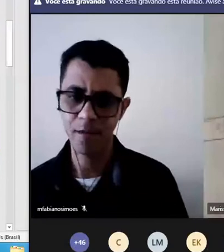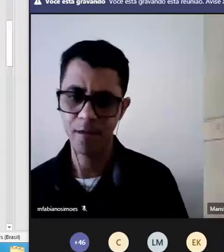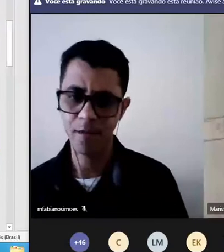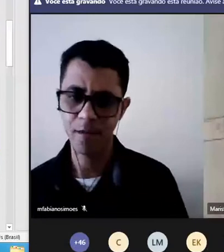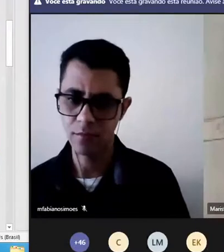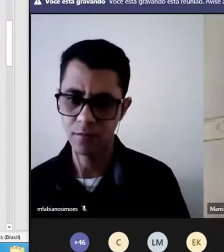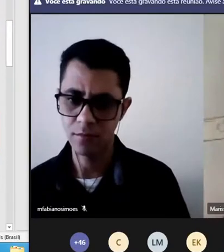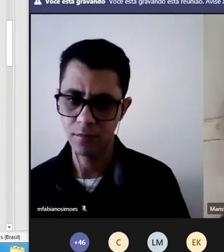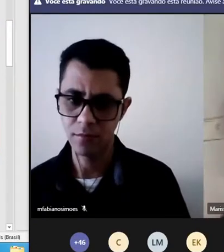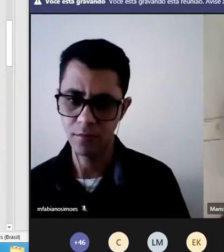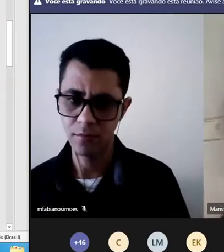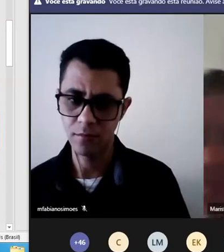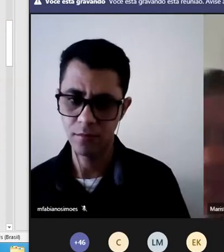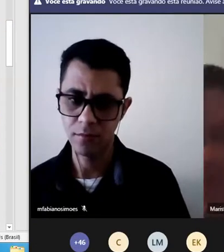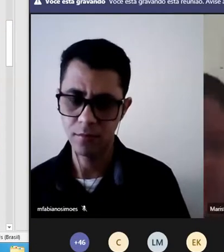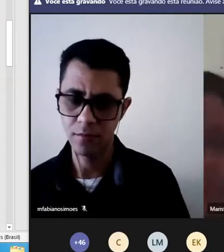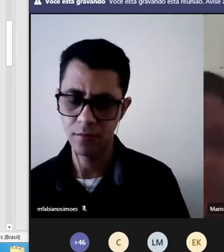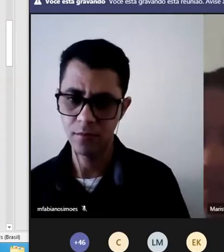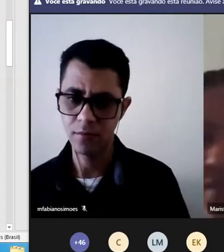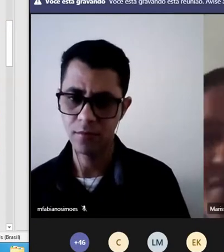Não, para mim ele não caiu. Diego?